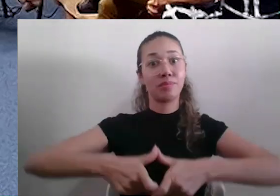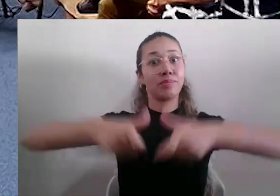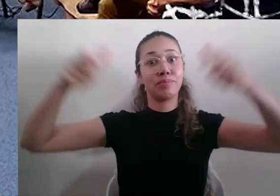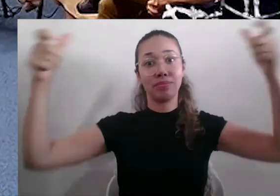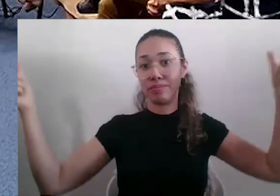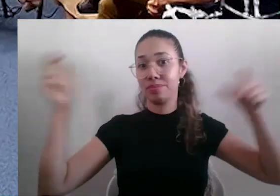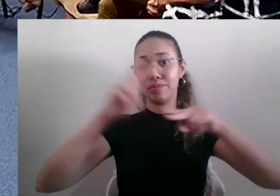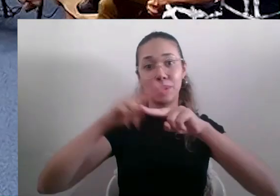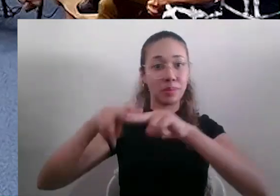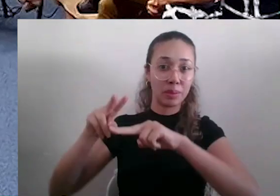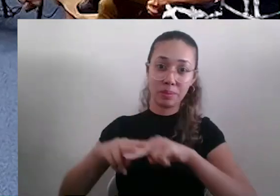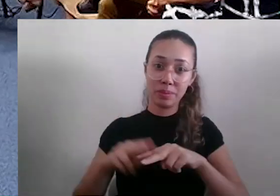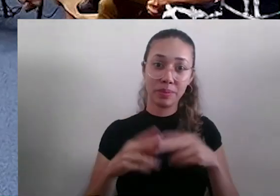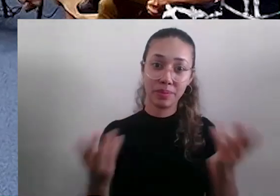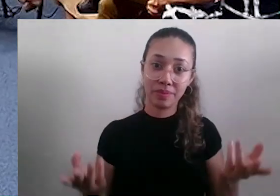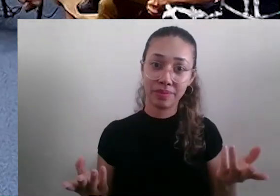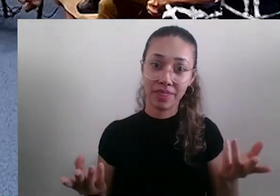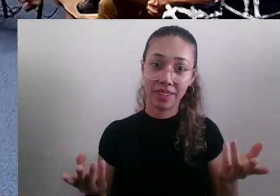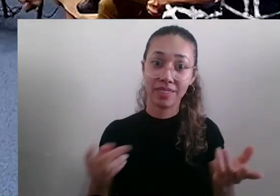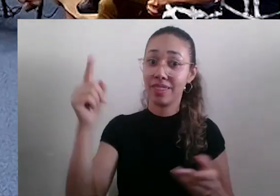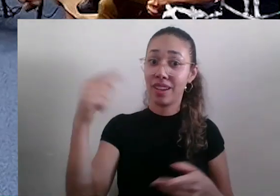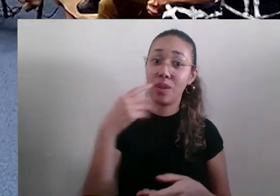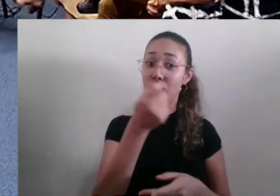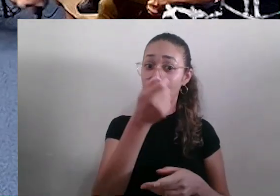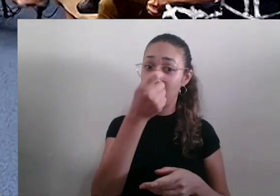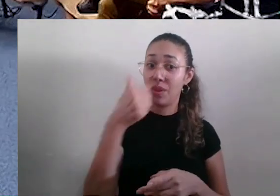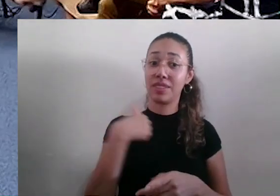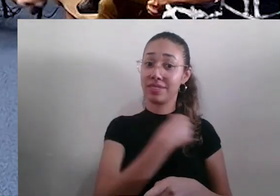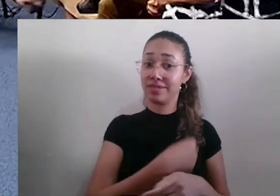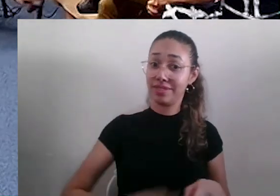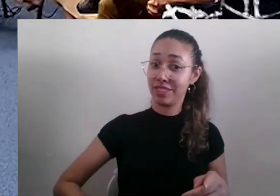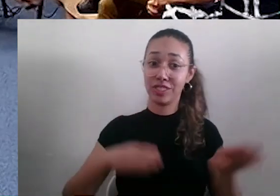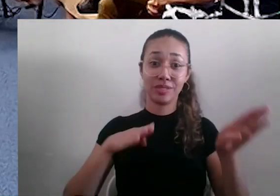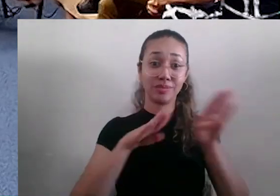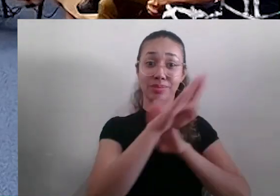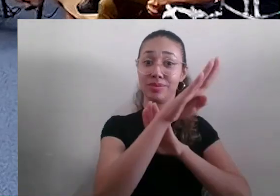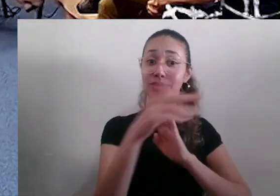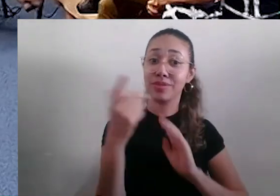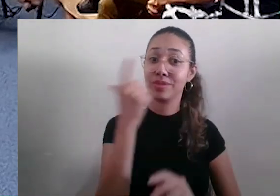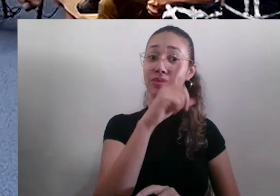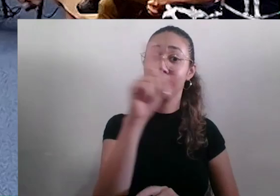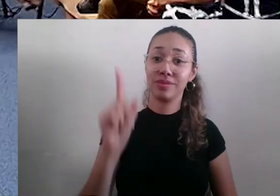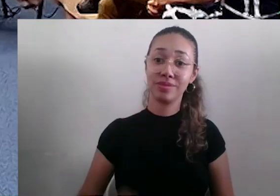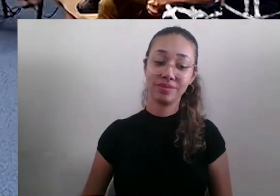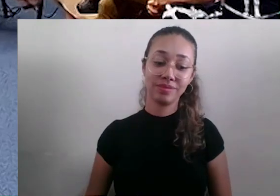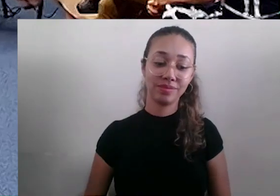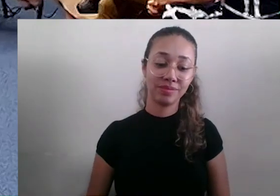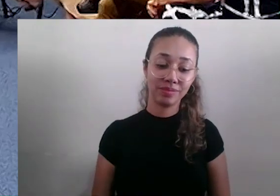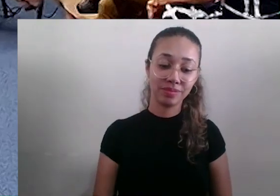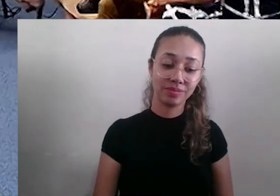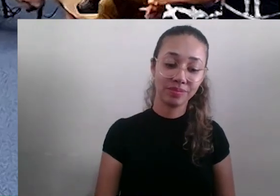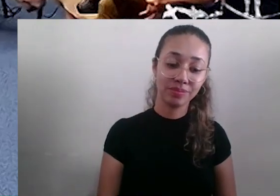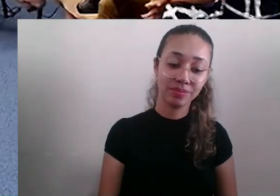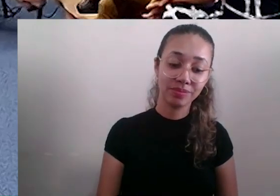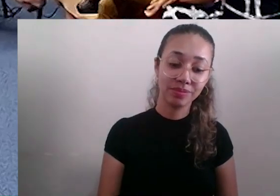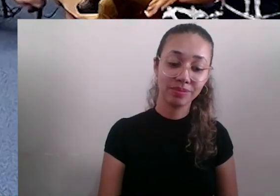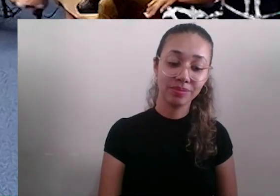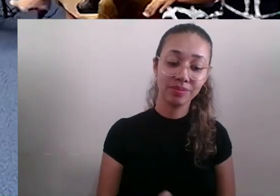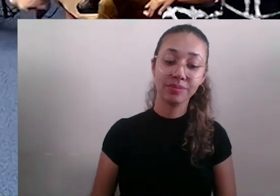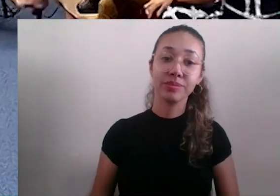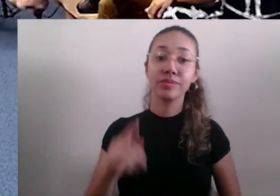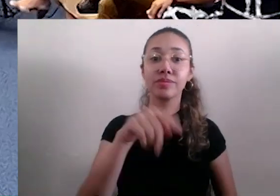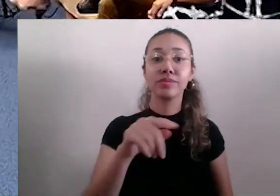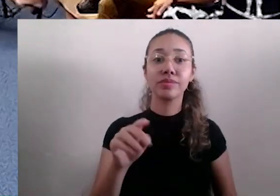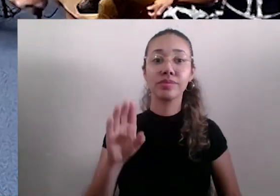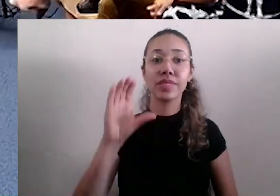É só porque a China tem muito mais gente isso é a Sibele do zoom levantou a